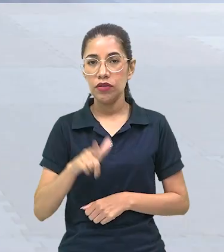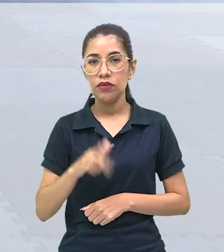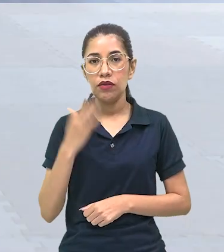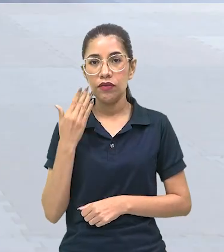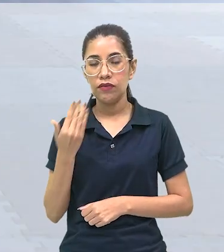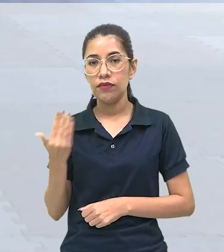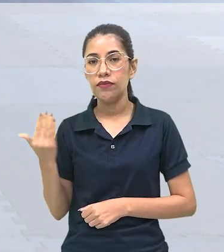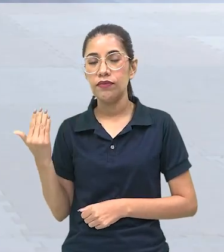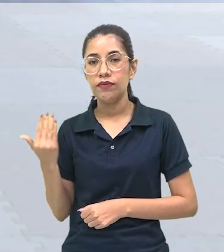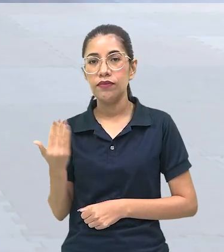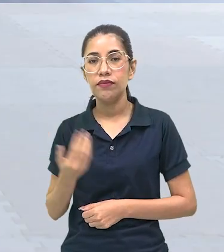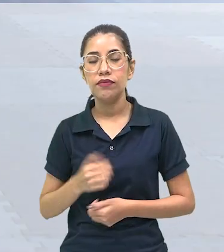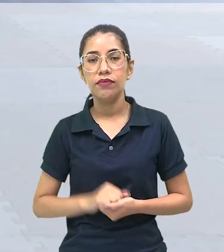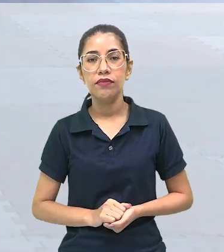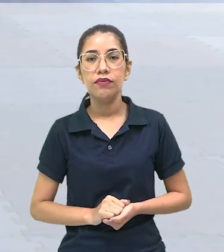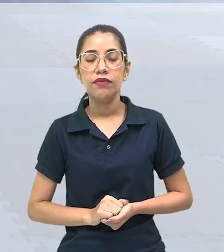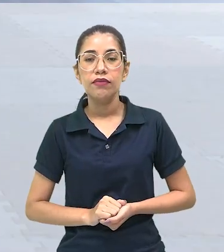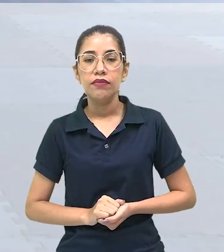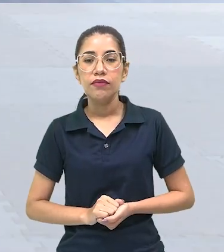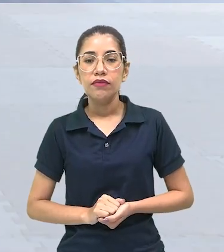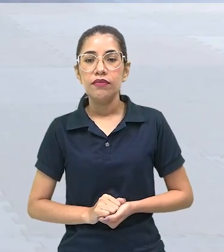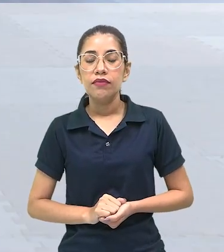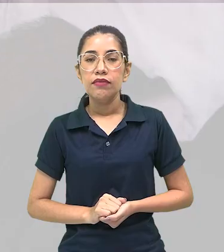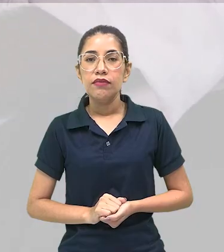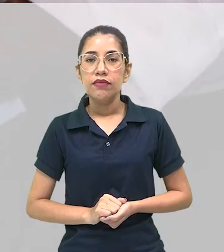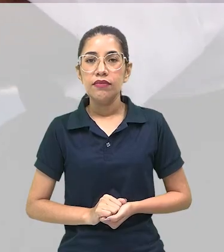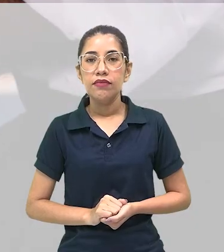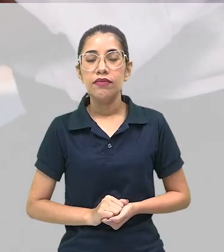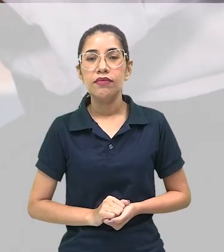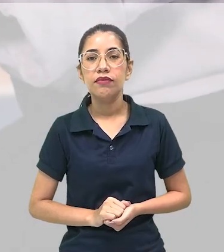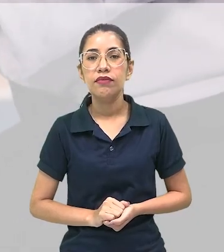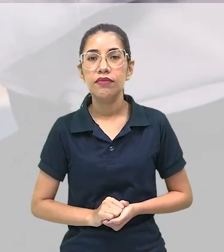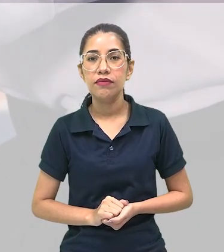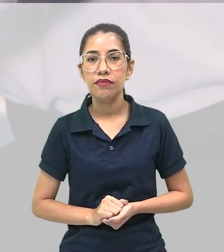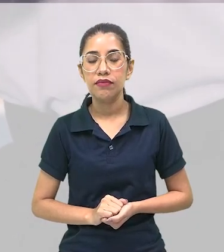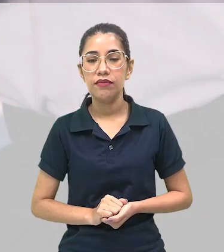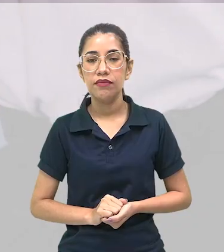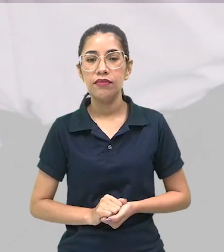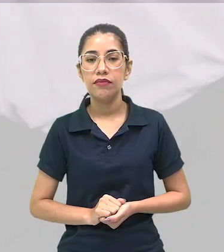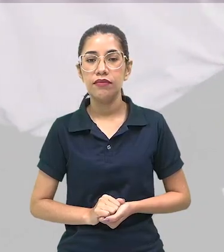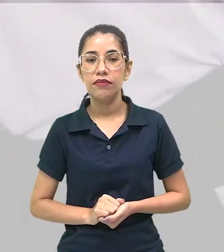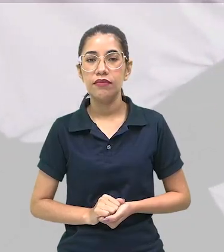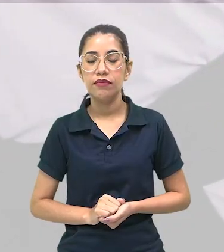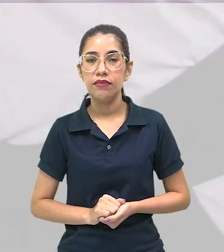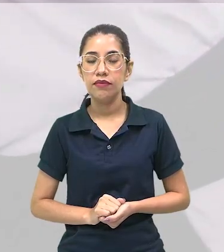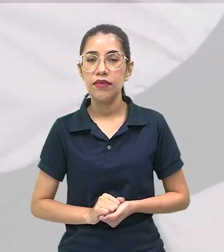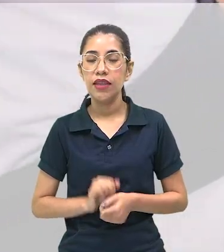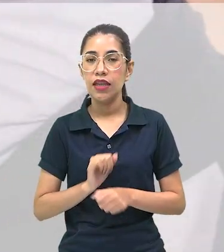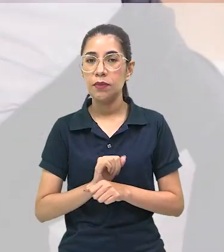pegar aqui na mão, vai entortar para o outro lado até ele cair.